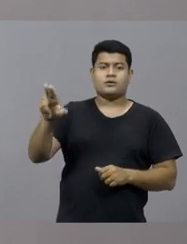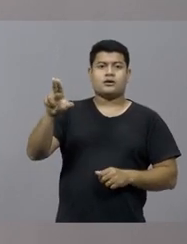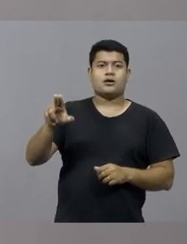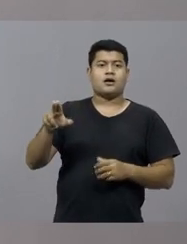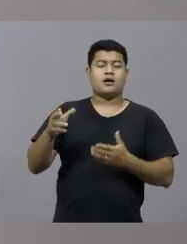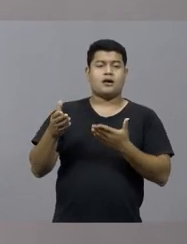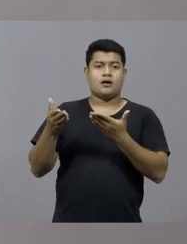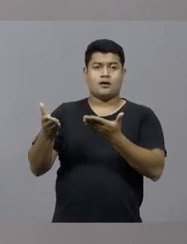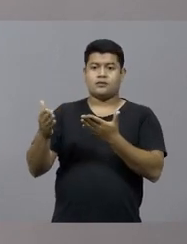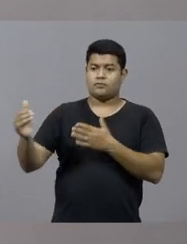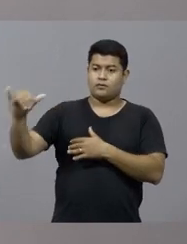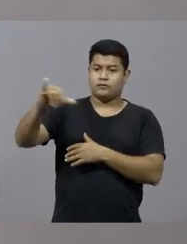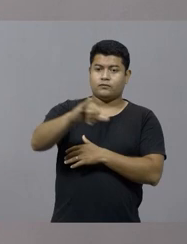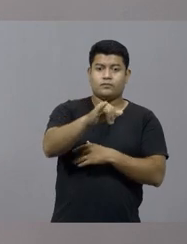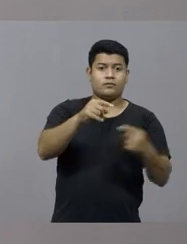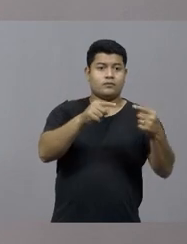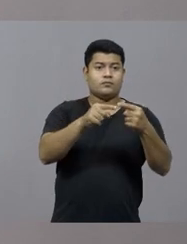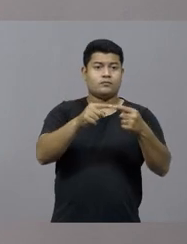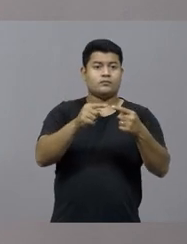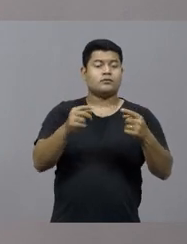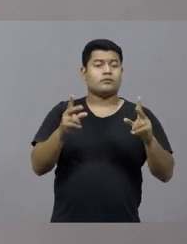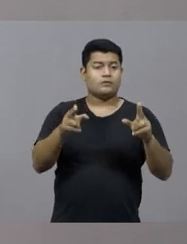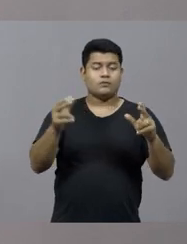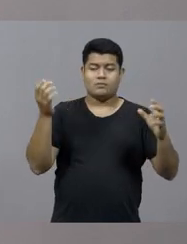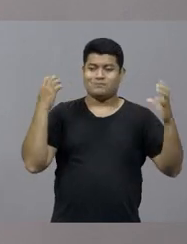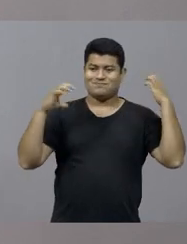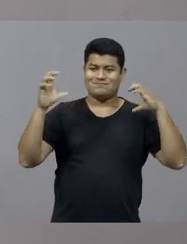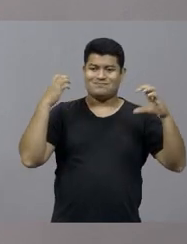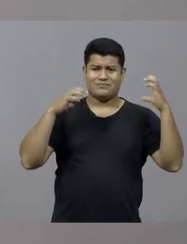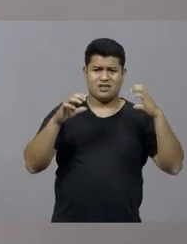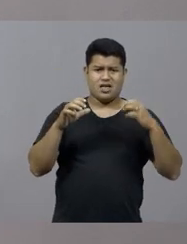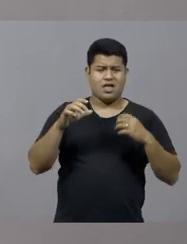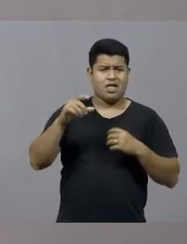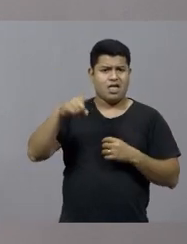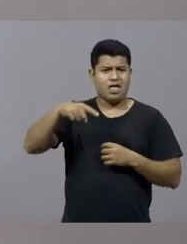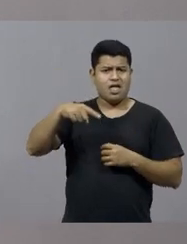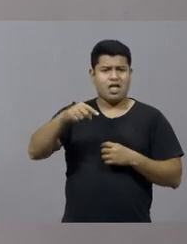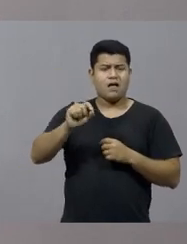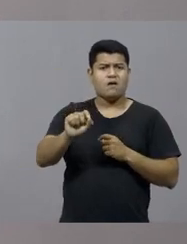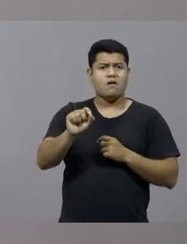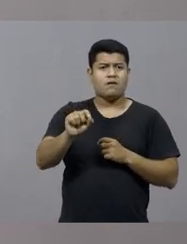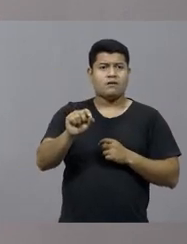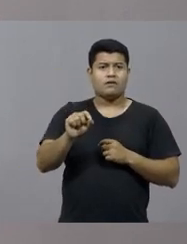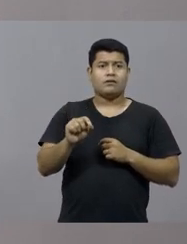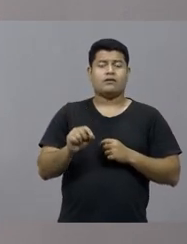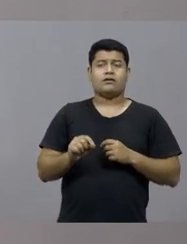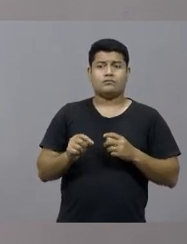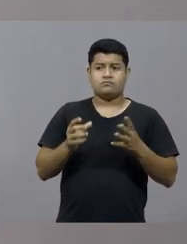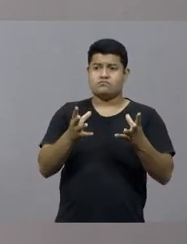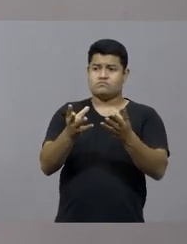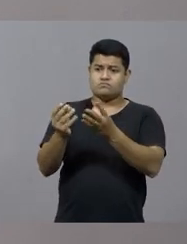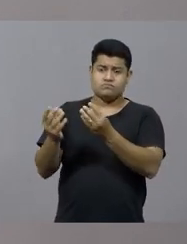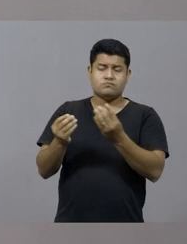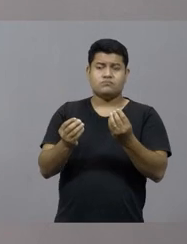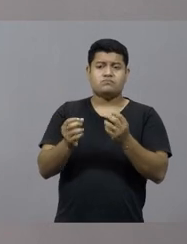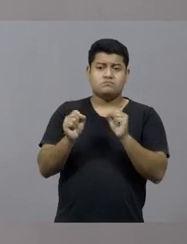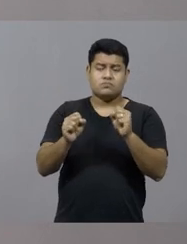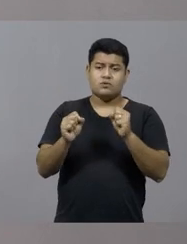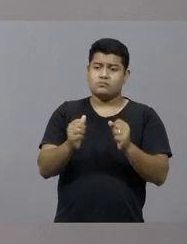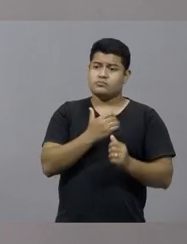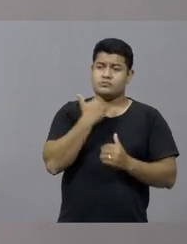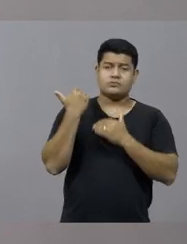ambulância não é o custo financeiro, mas é o custo em vidas que isso pode estar